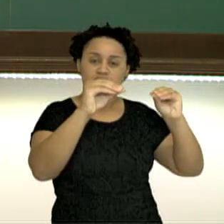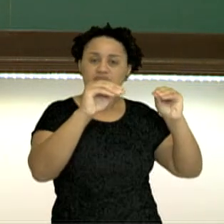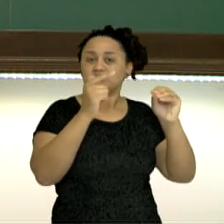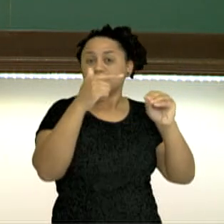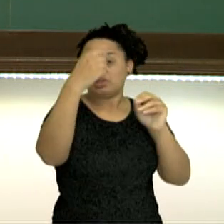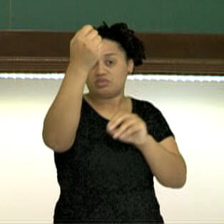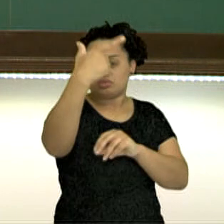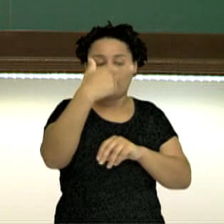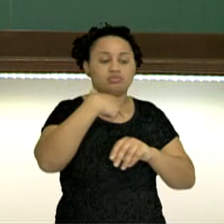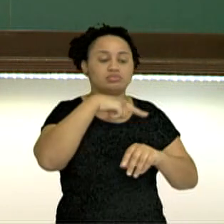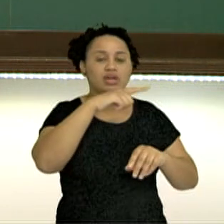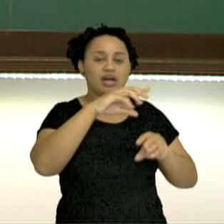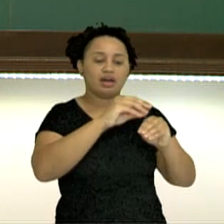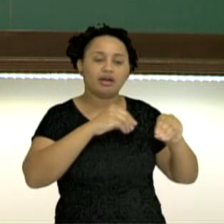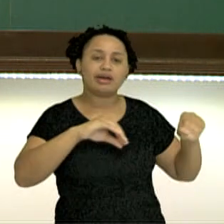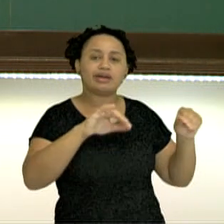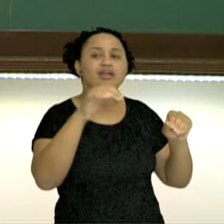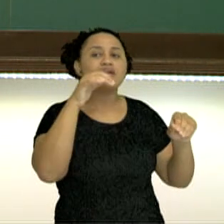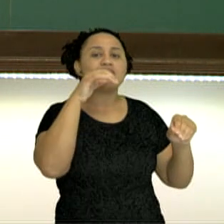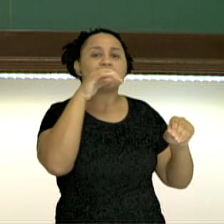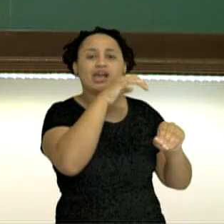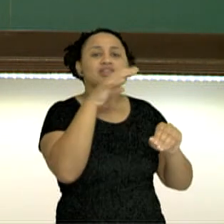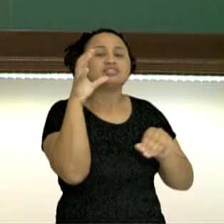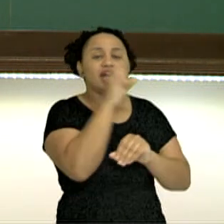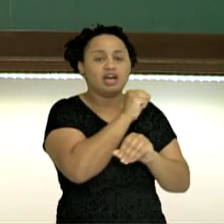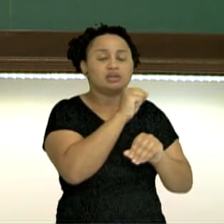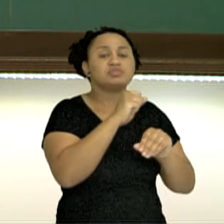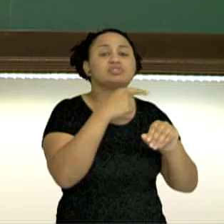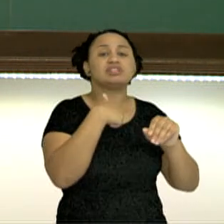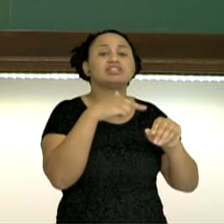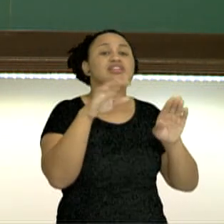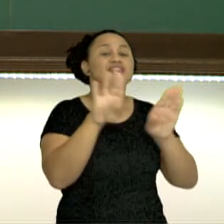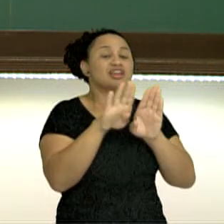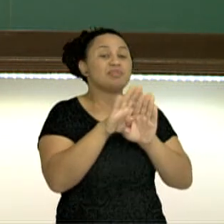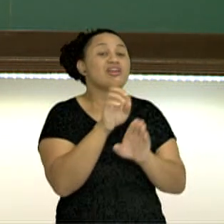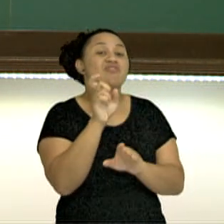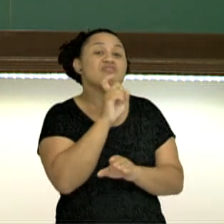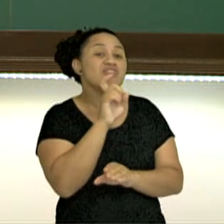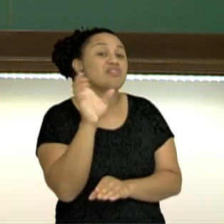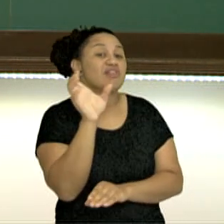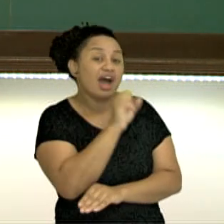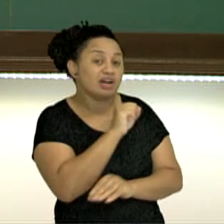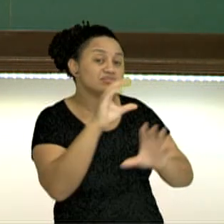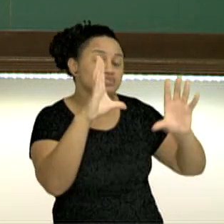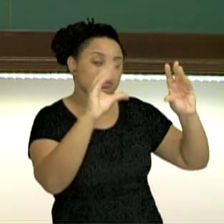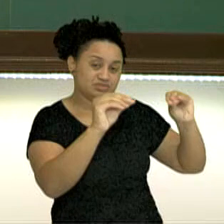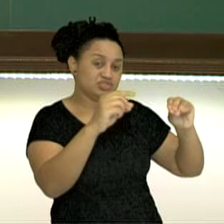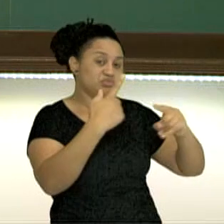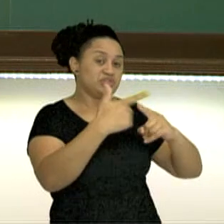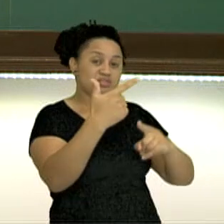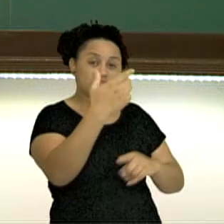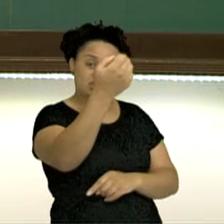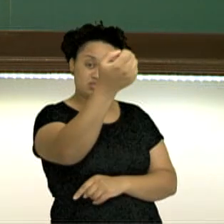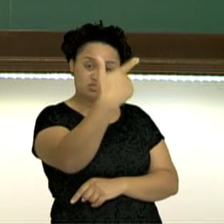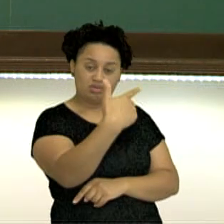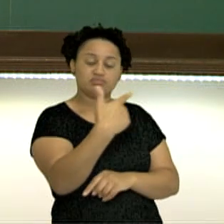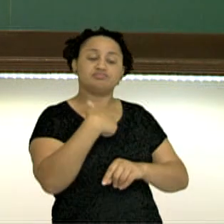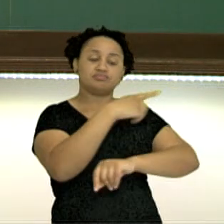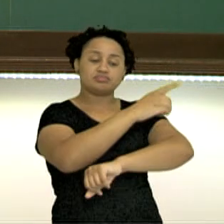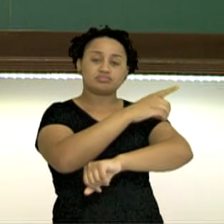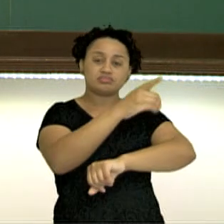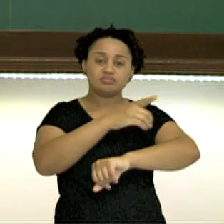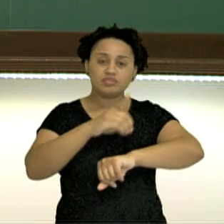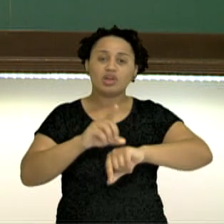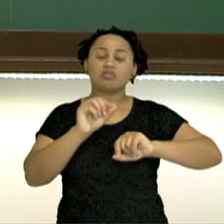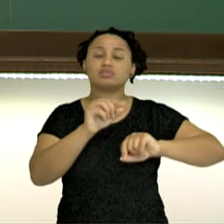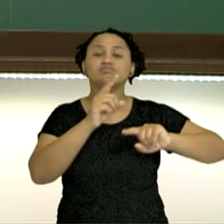aqueceu bastante rápido durante o dia, ela vai se resfriar muito rapidamente à noite, o que faz com que nos desertos haja